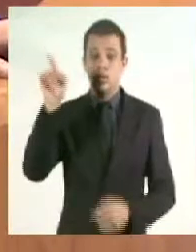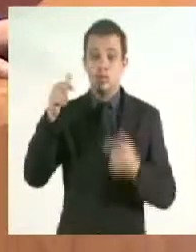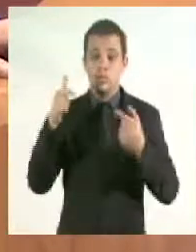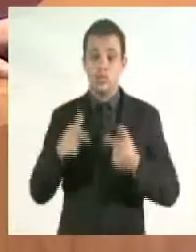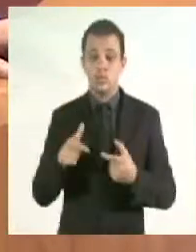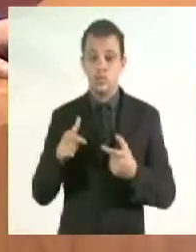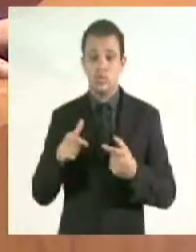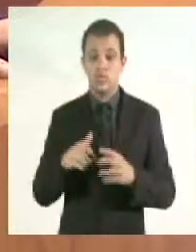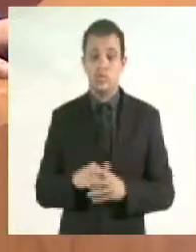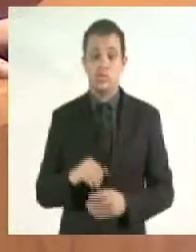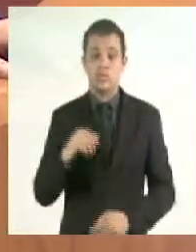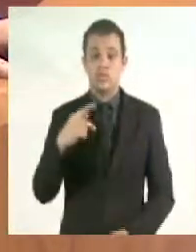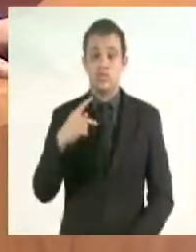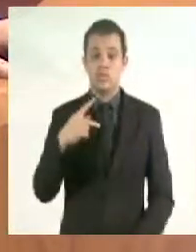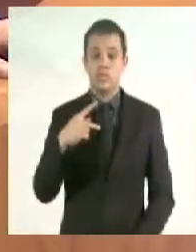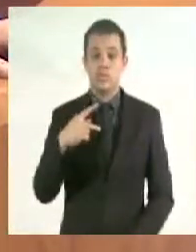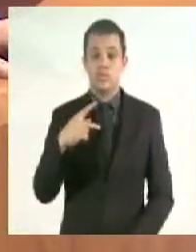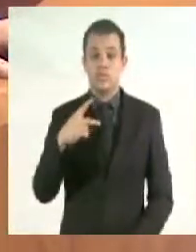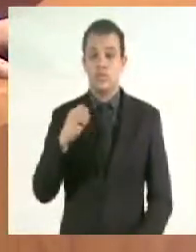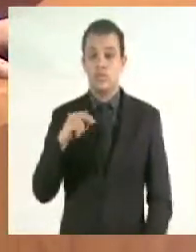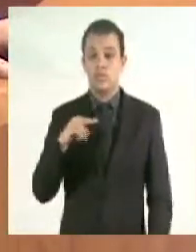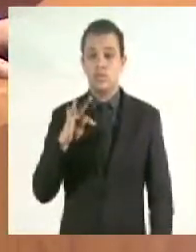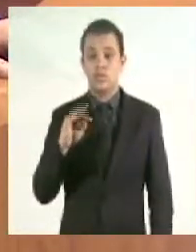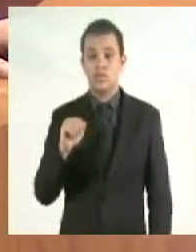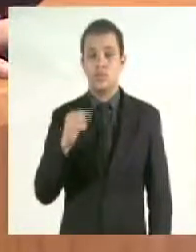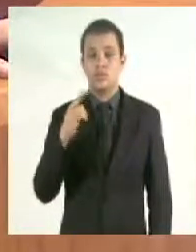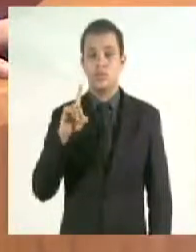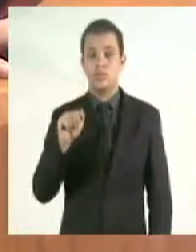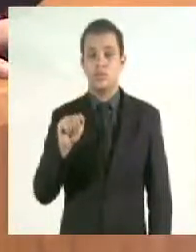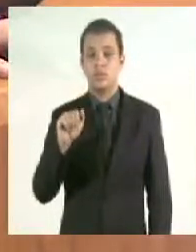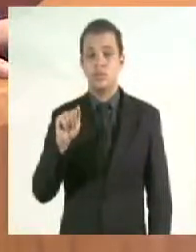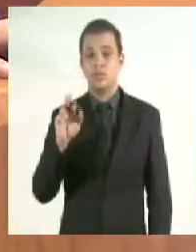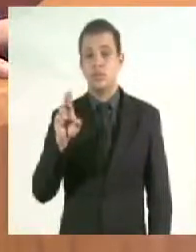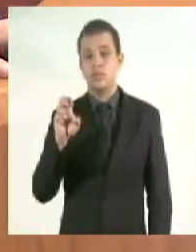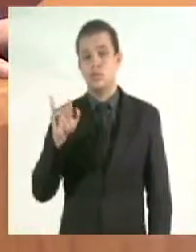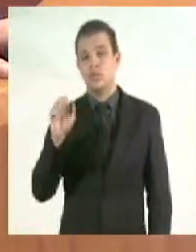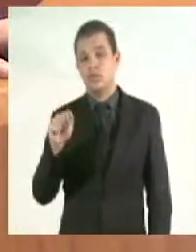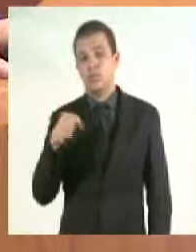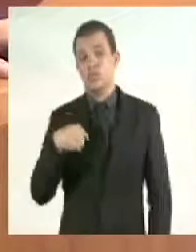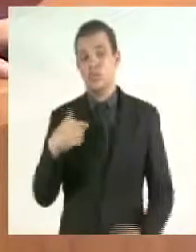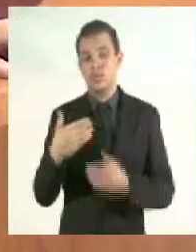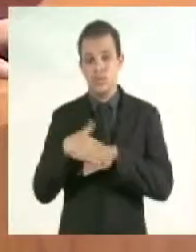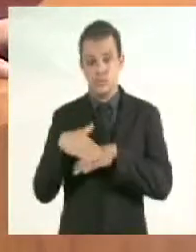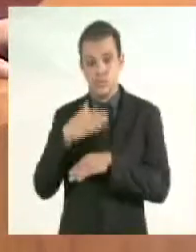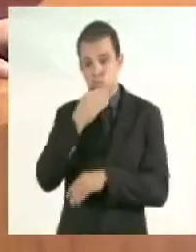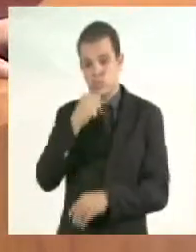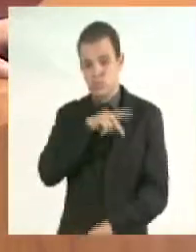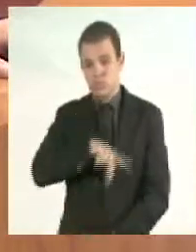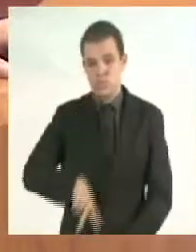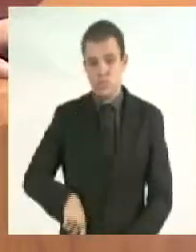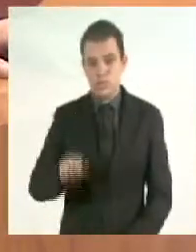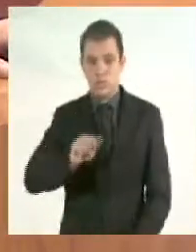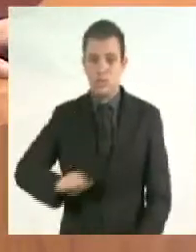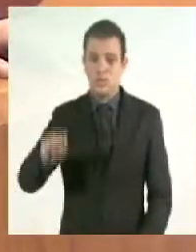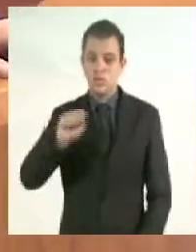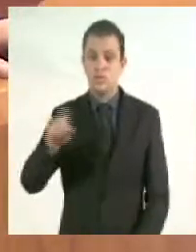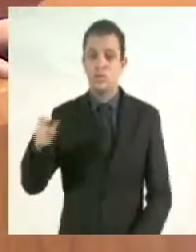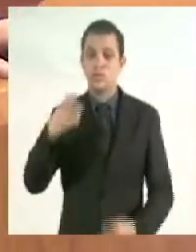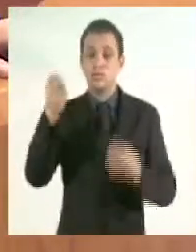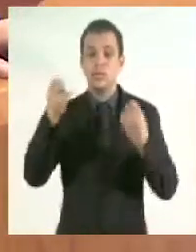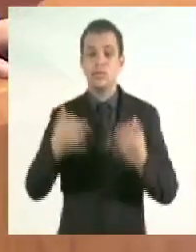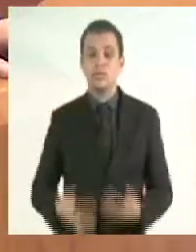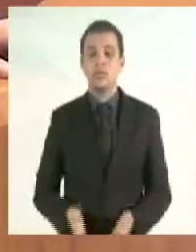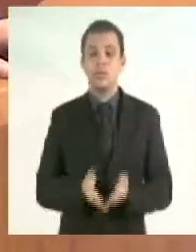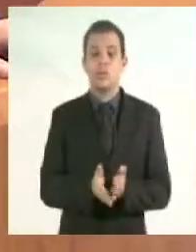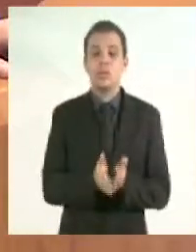abandonado, tive a oportunidade de conversar com o presidente da associação, e o barco está abandonado, inclusive estão sem pagar as taxas,